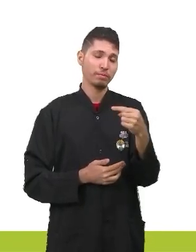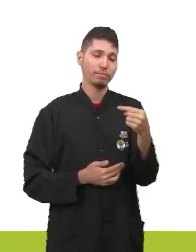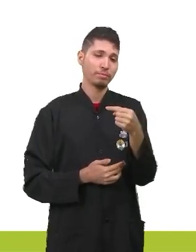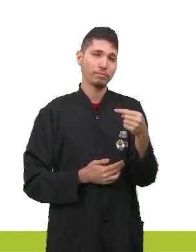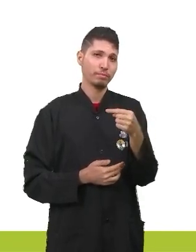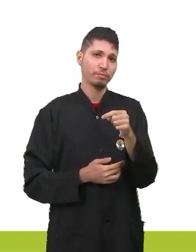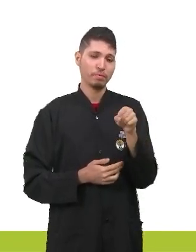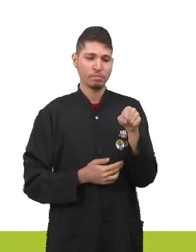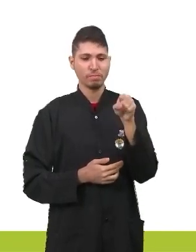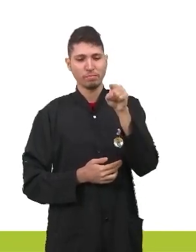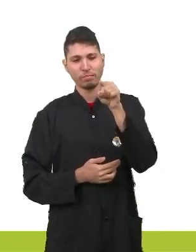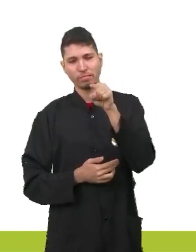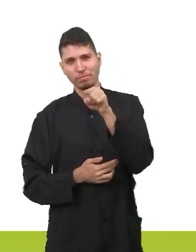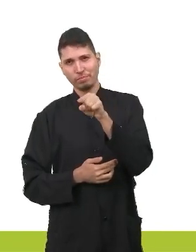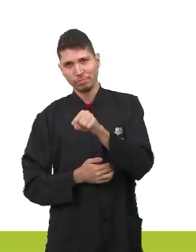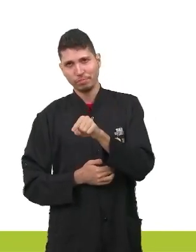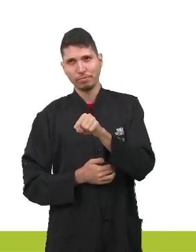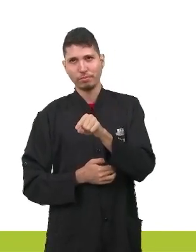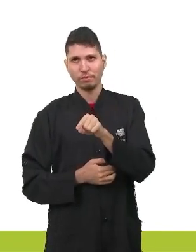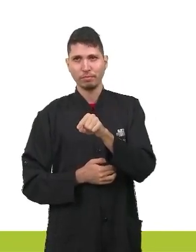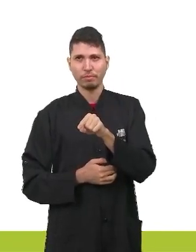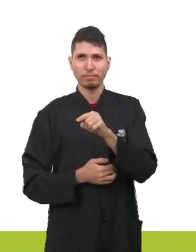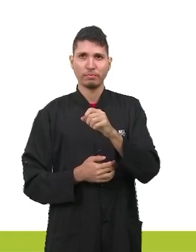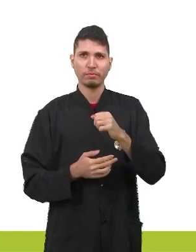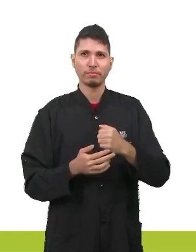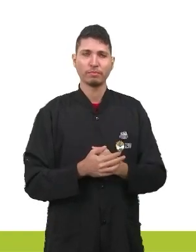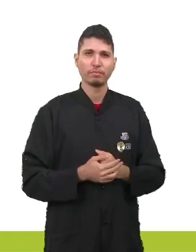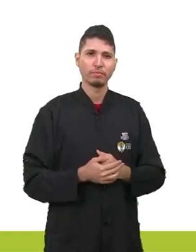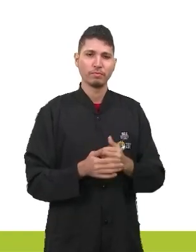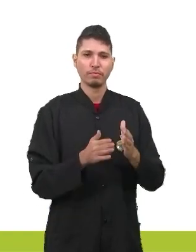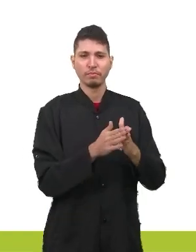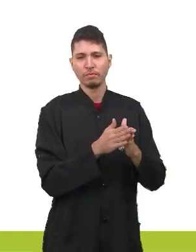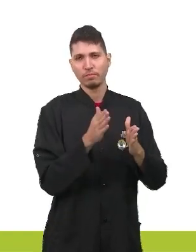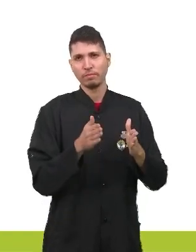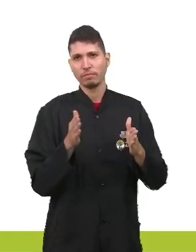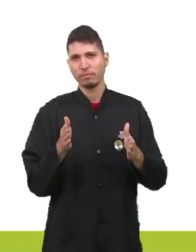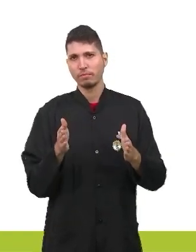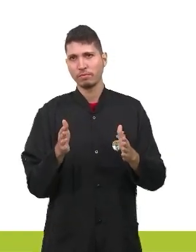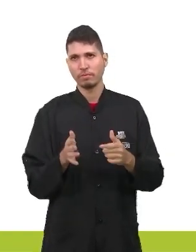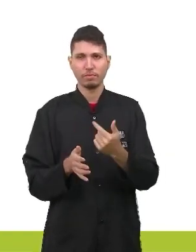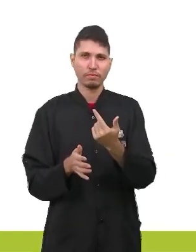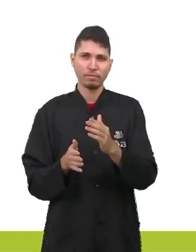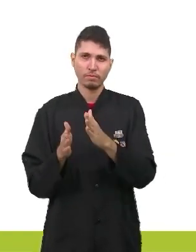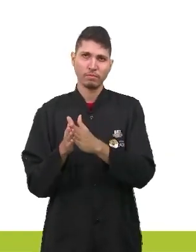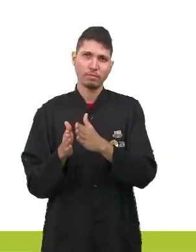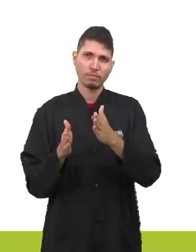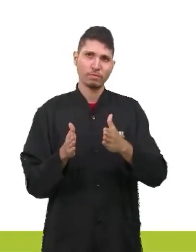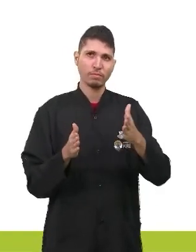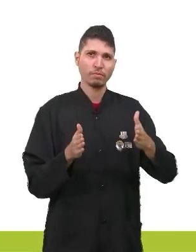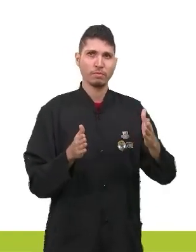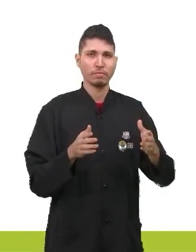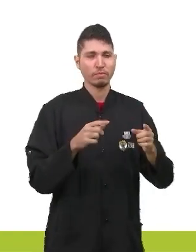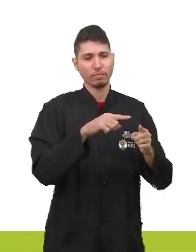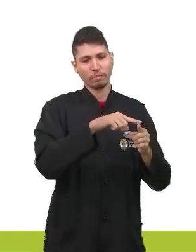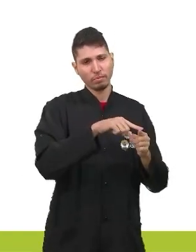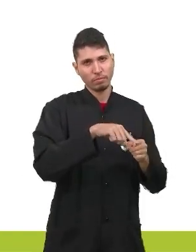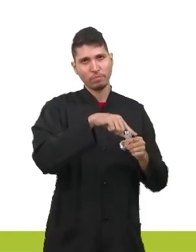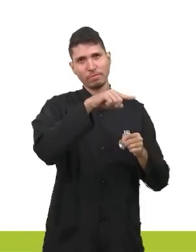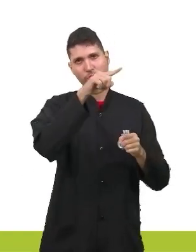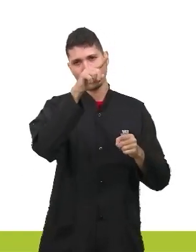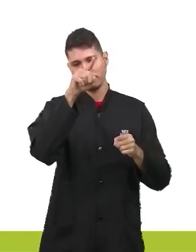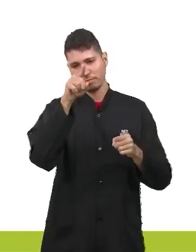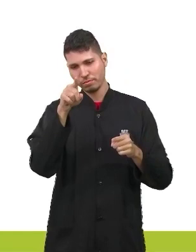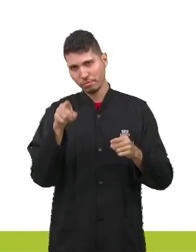concavidade para baixo, né? A gente tem, no primeiro caso, uma função crescente, no segundo caso, uma função decrescente. Olha como é que fica. Aí você tem aqui